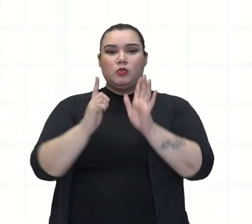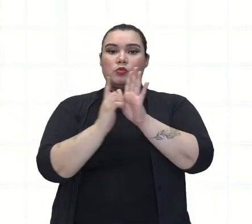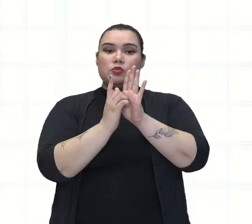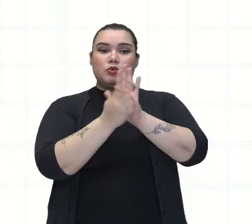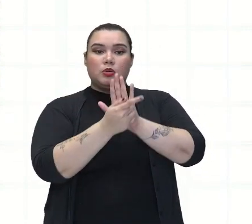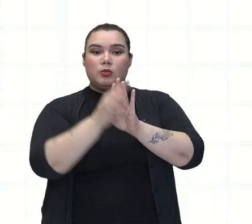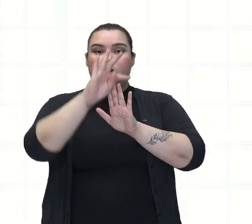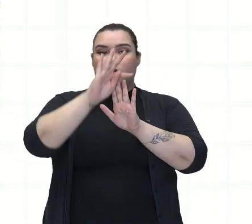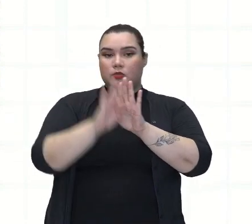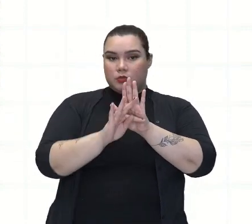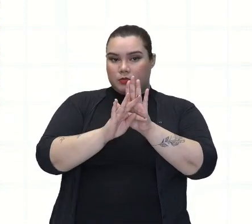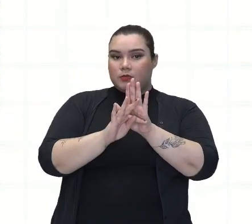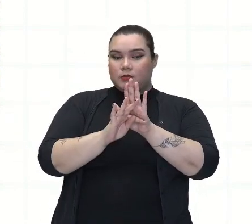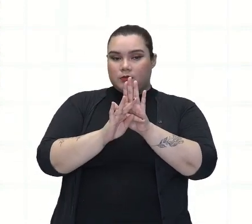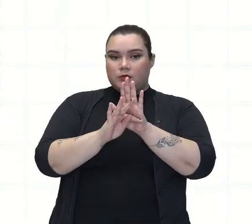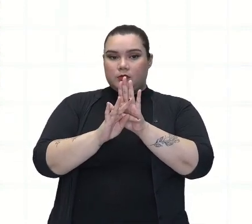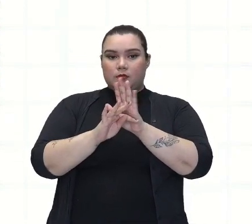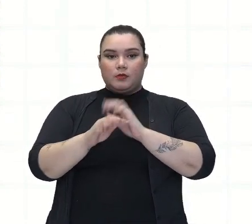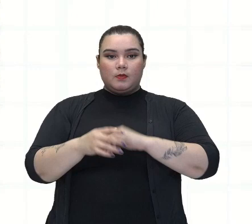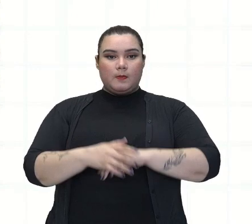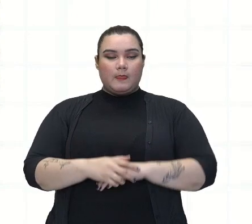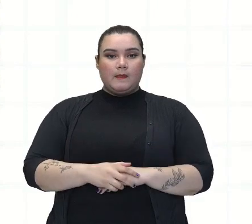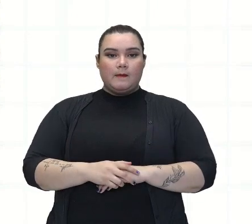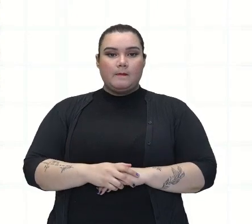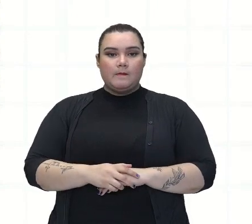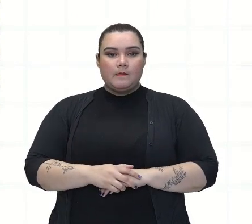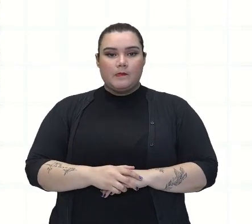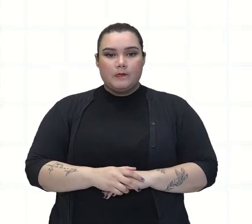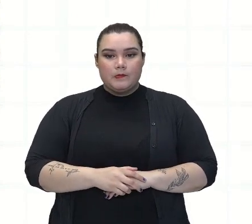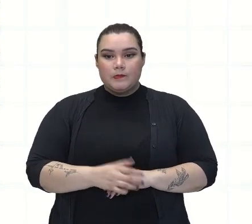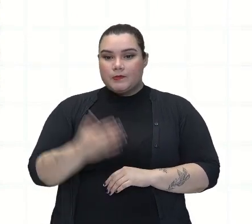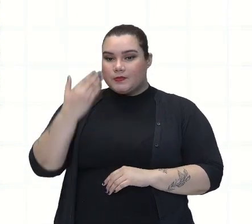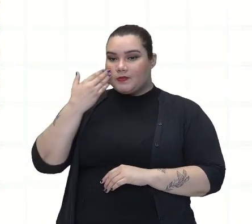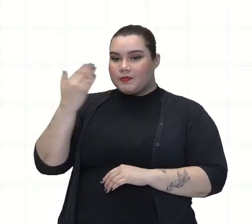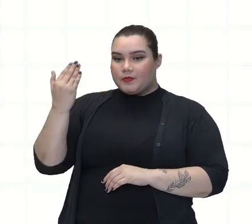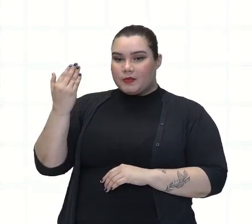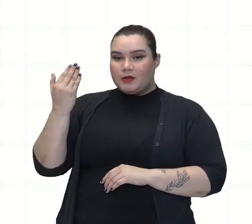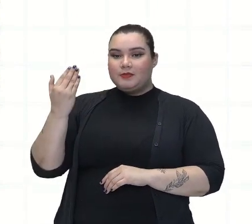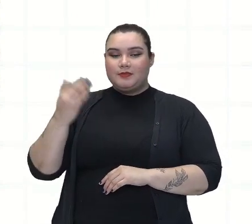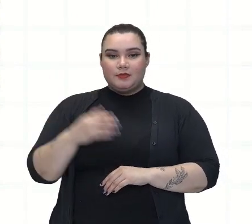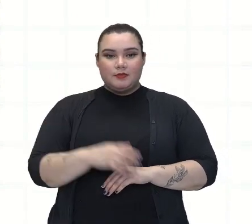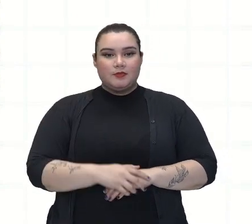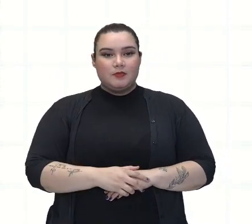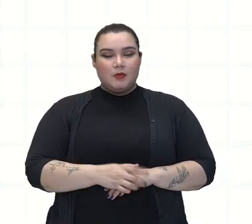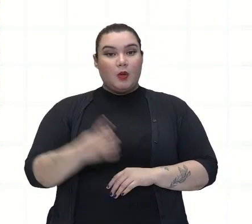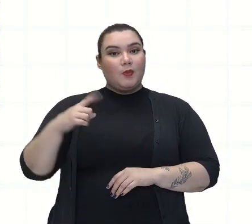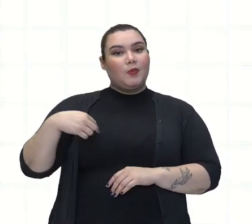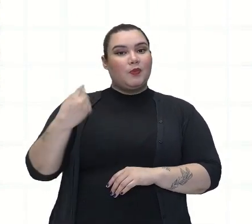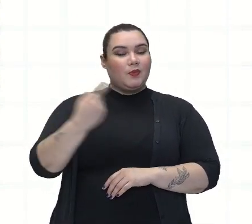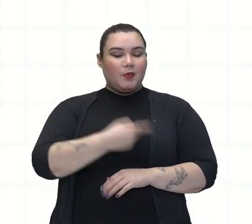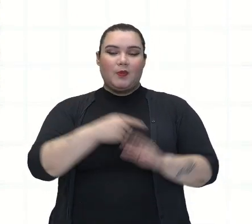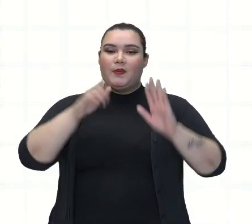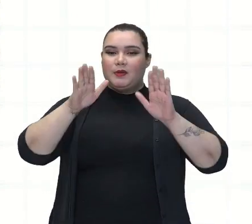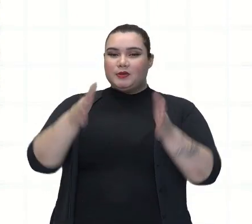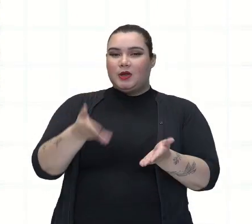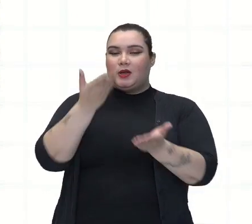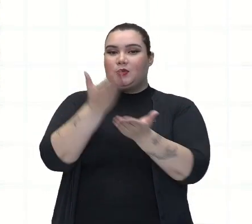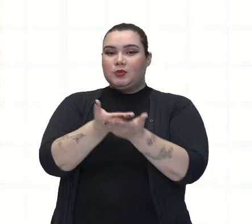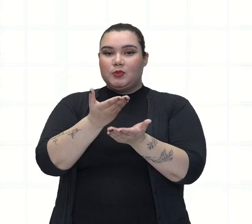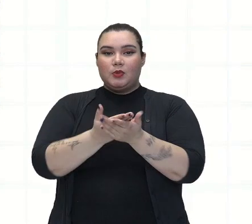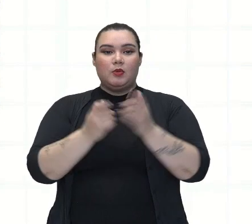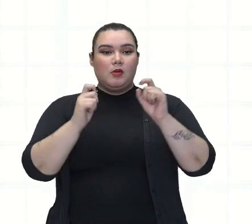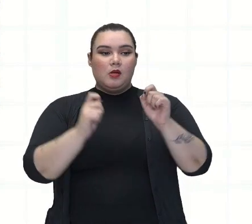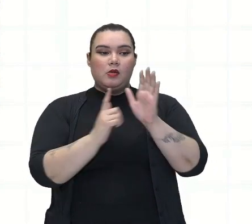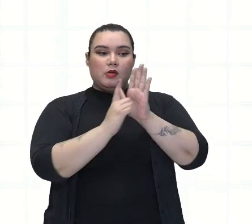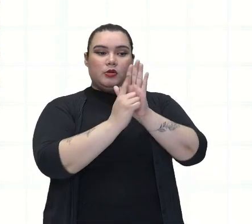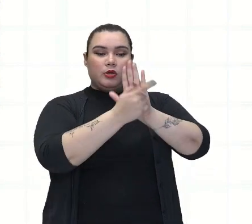gênero, certo, turmas? Isso aqui é um gênero. Nós já estudamos que o gênero ele tem